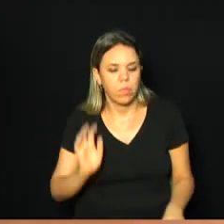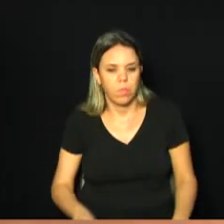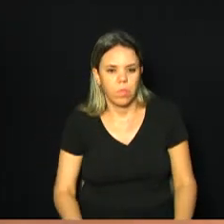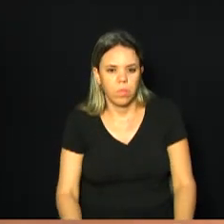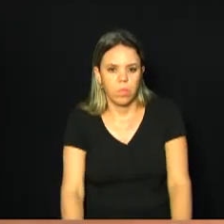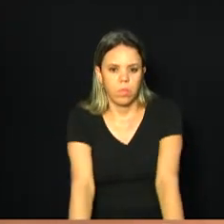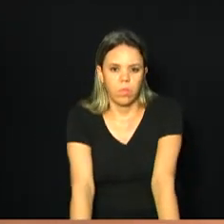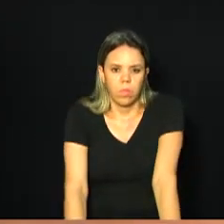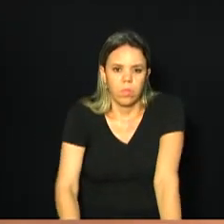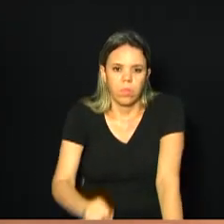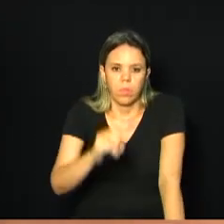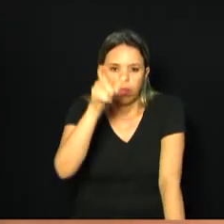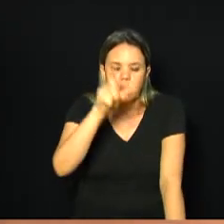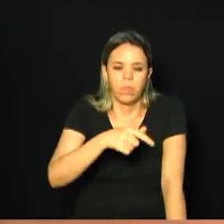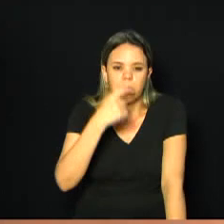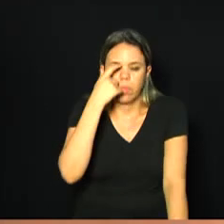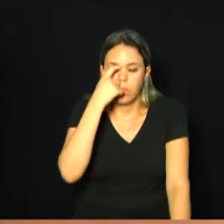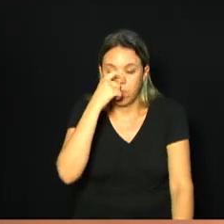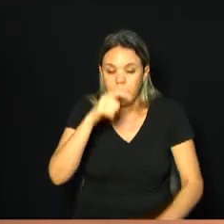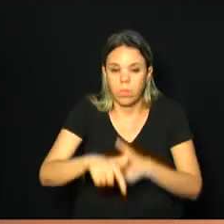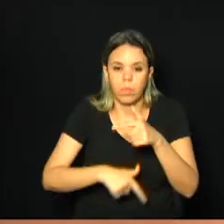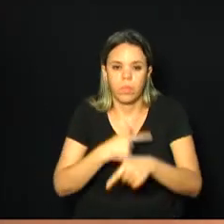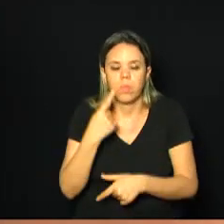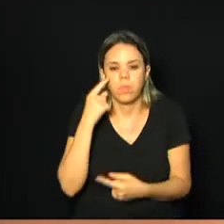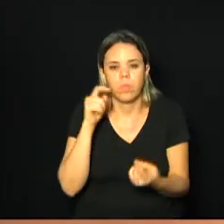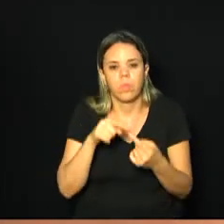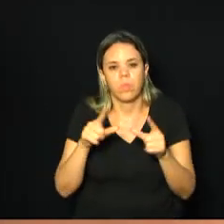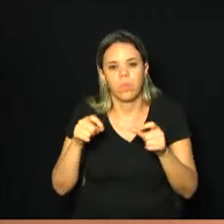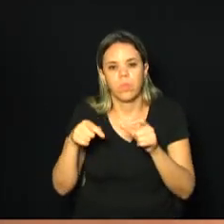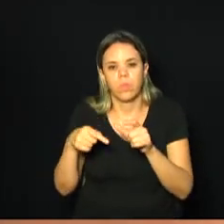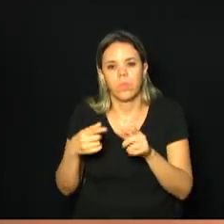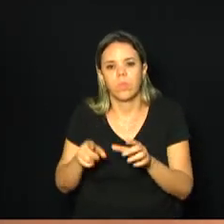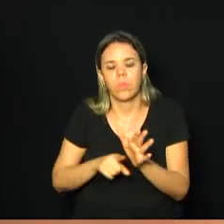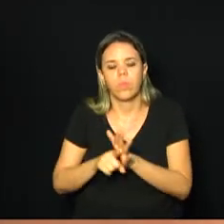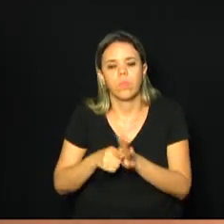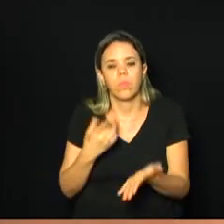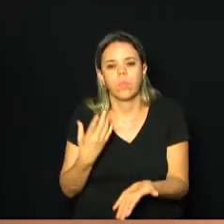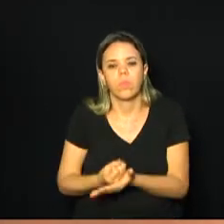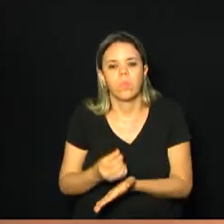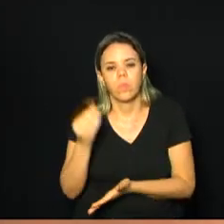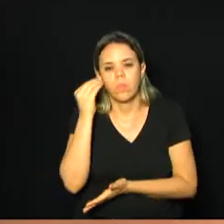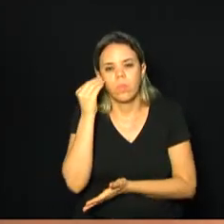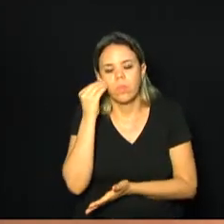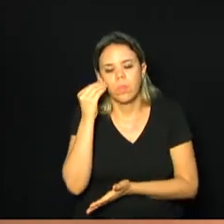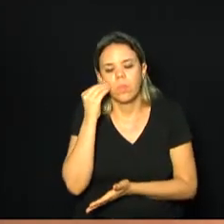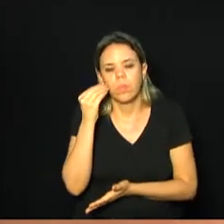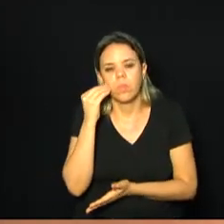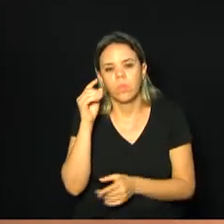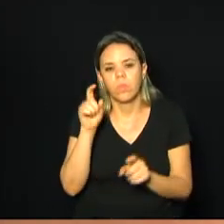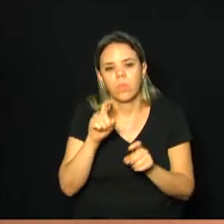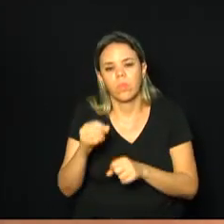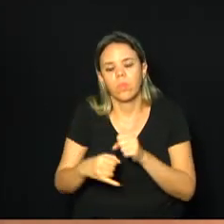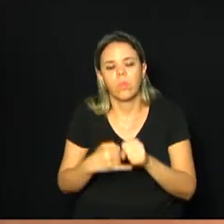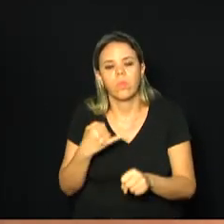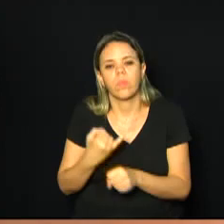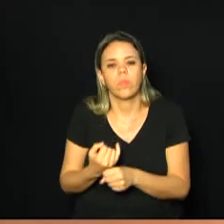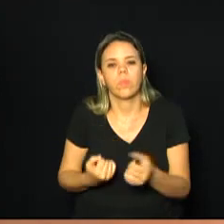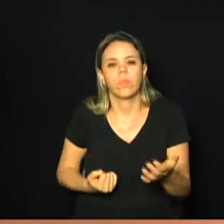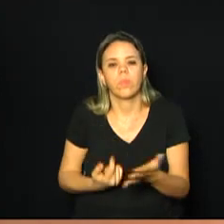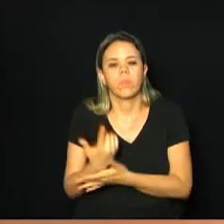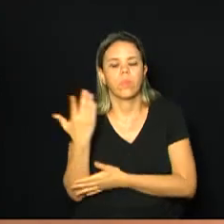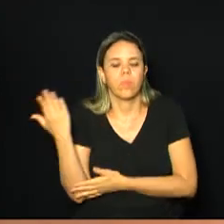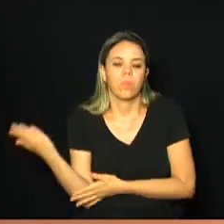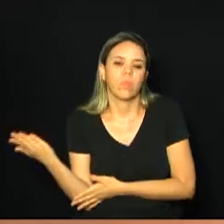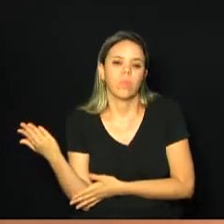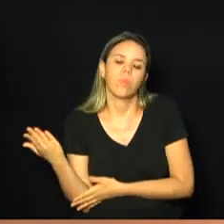Se uma pessoa ali que estiver trabalhando uma intenção e tirar foto daqueles meus dados e tentar virtualmente fazer uma compra através